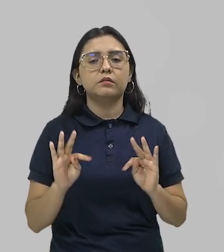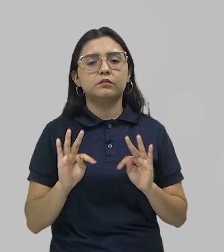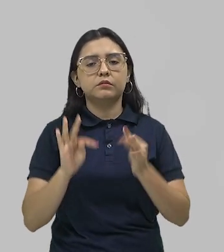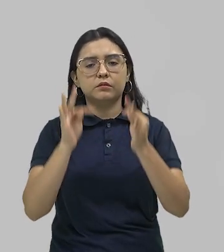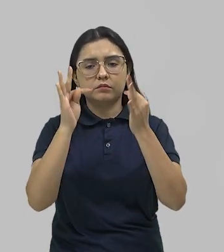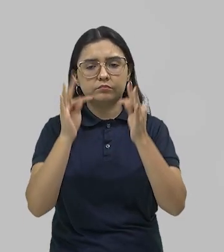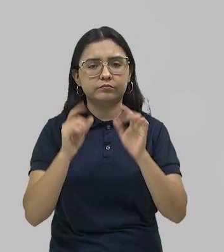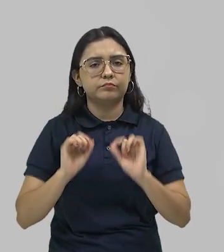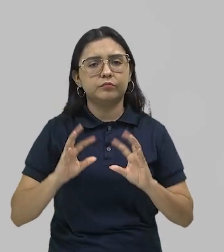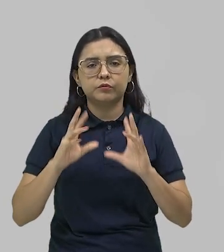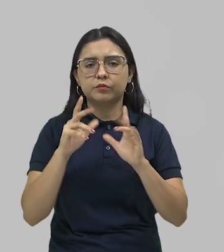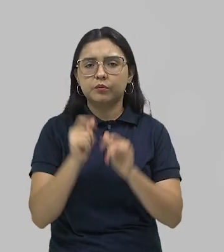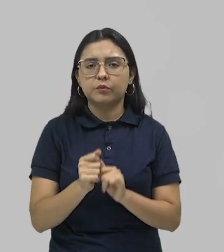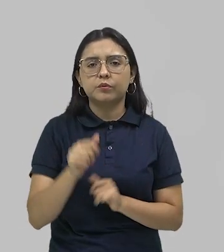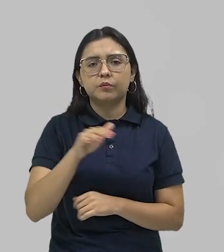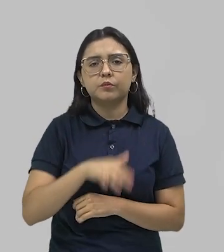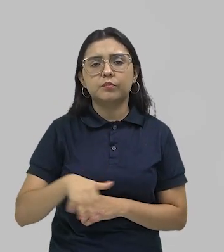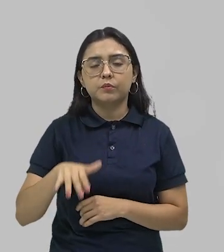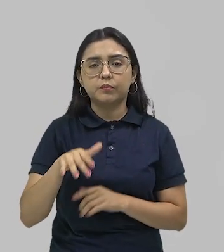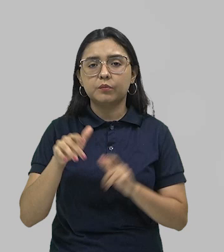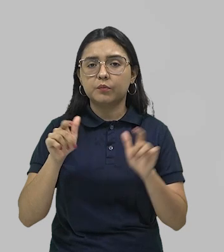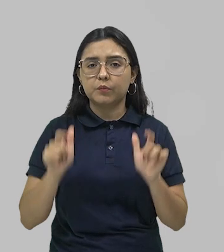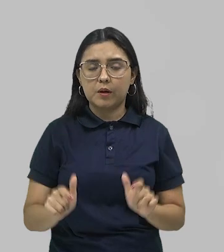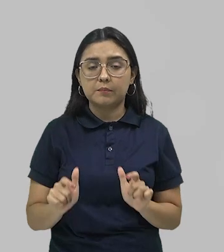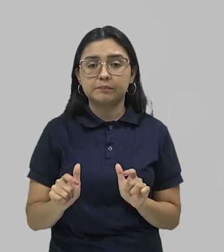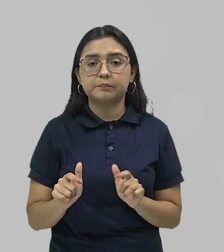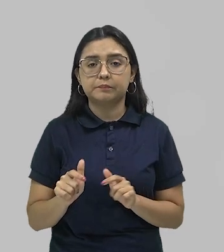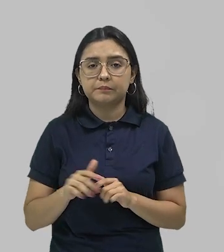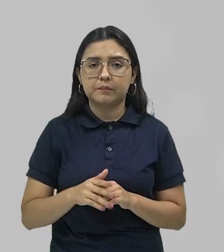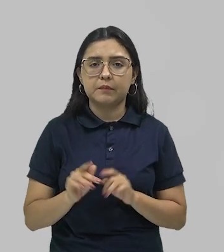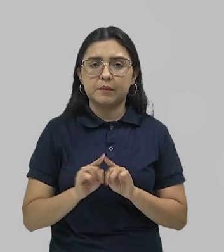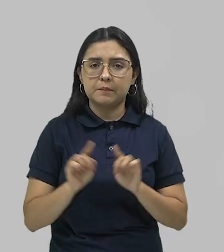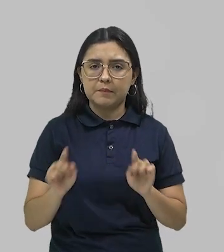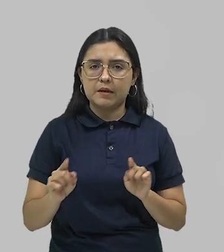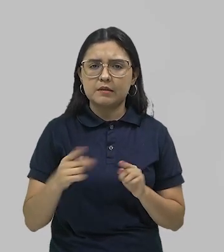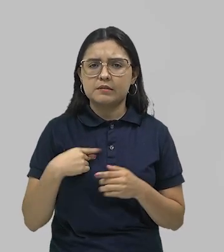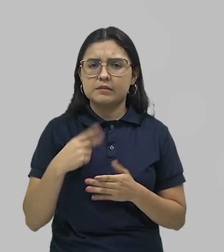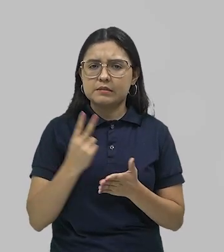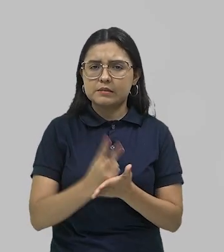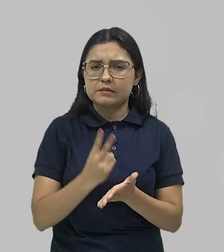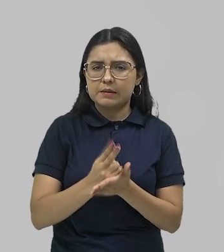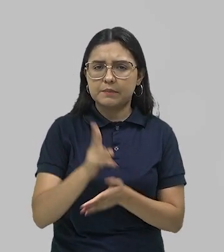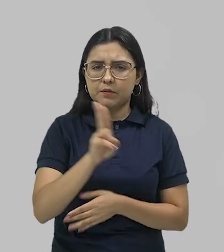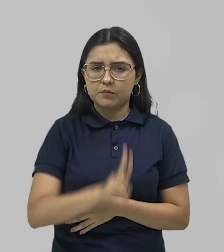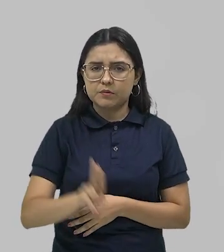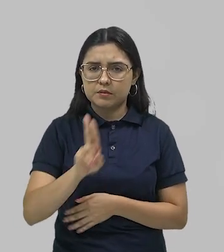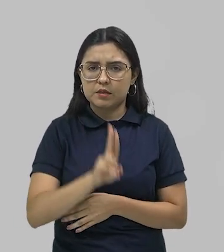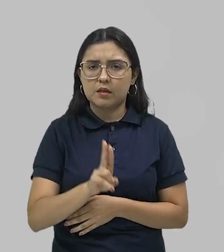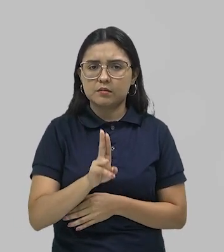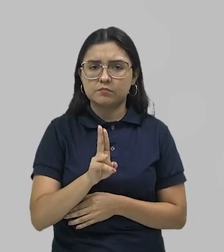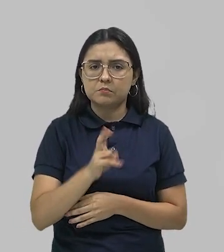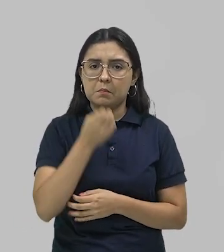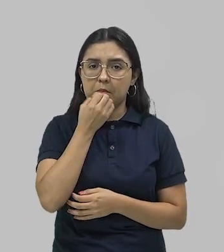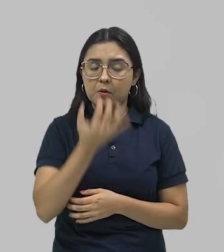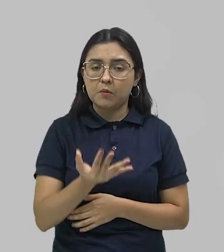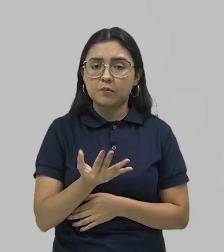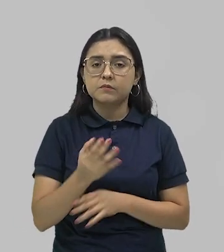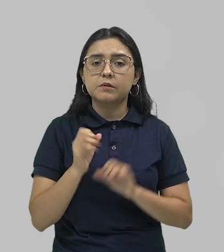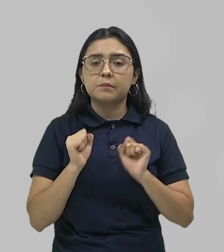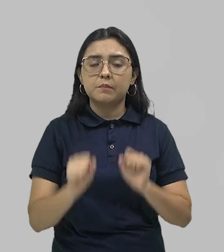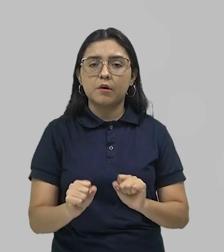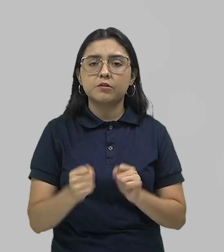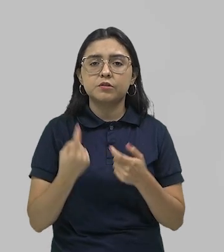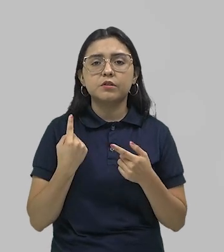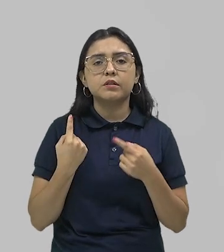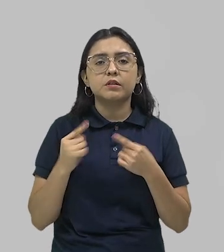está por toda parte, mas será que sempre é usada da melhor maneira? Isso aqui é uma estratégia, tá? Você pode indagar o seu leitor